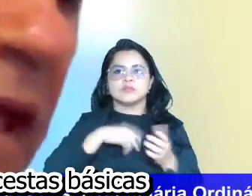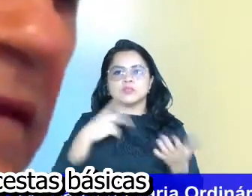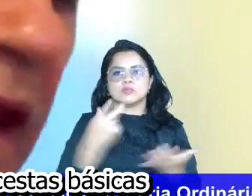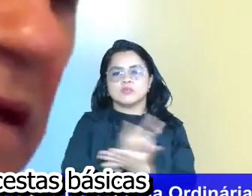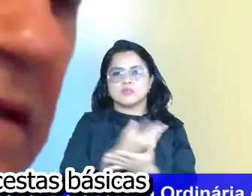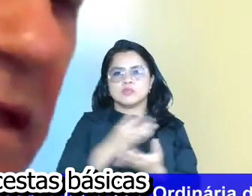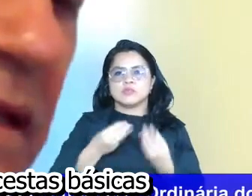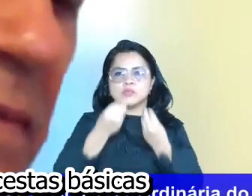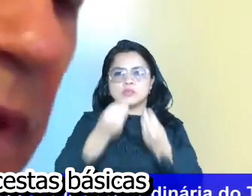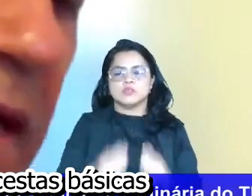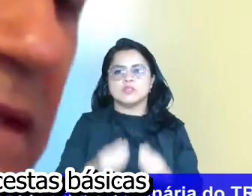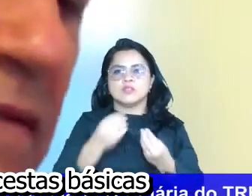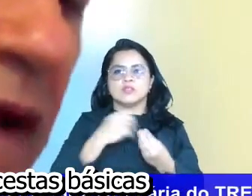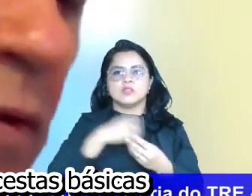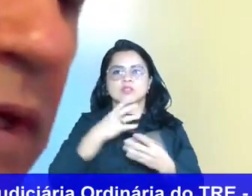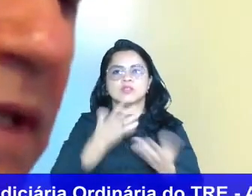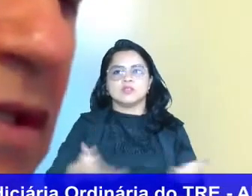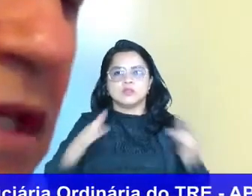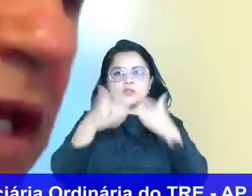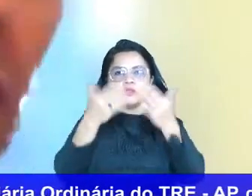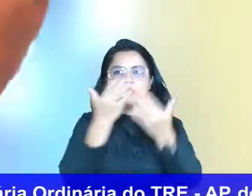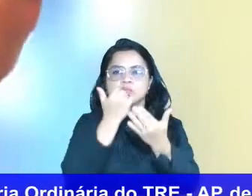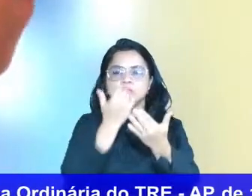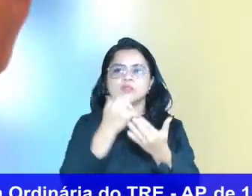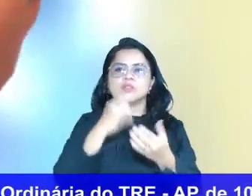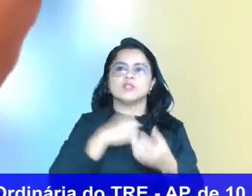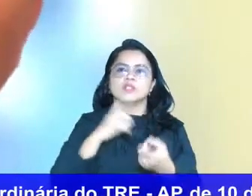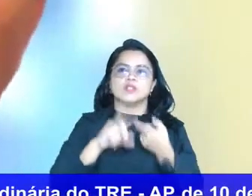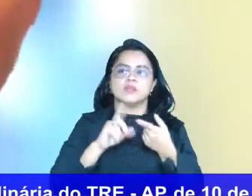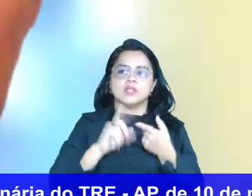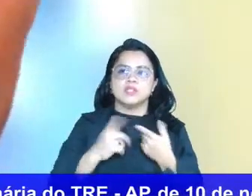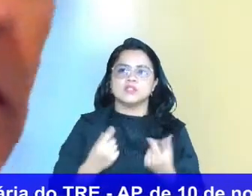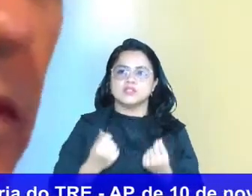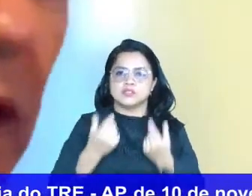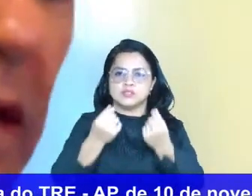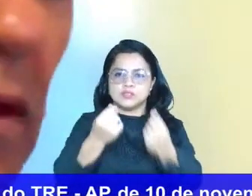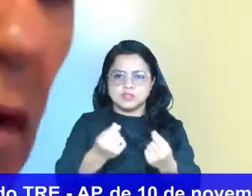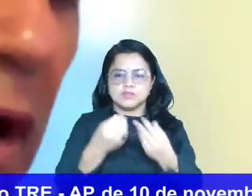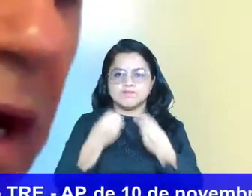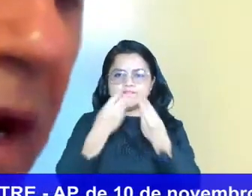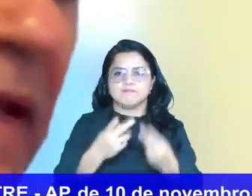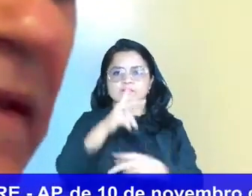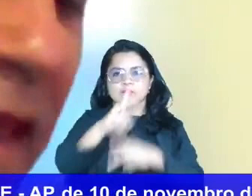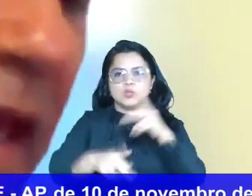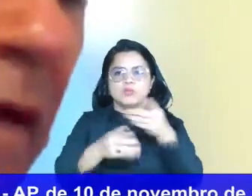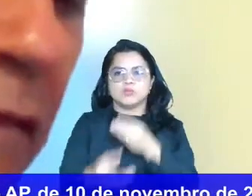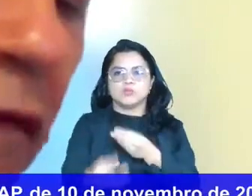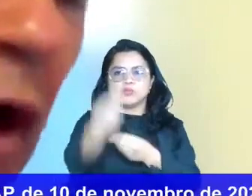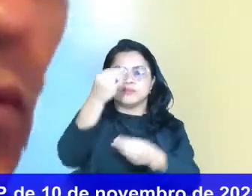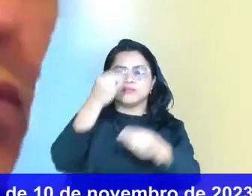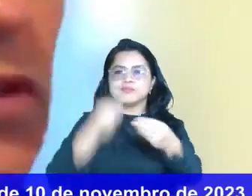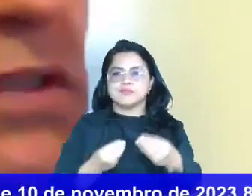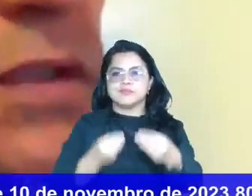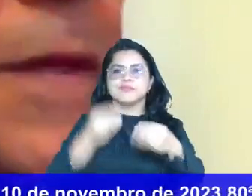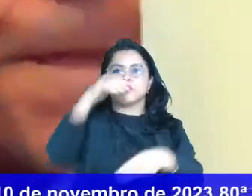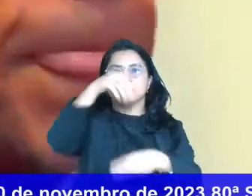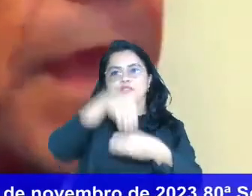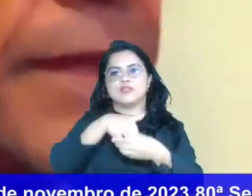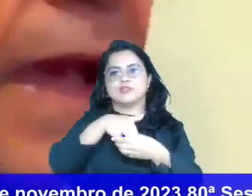da oferta e entrega de cestas básicas e valores em dinheiro à população em troca de